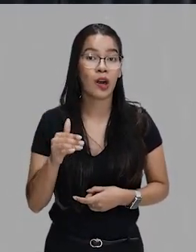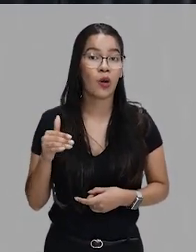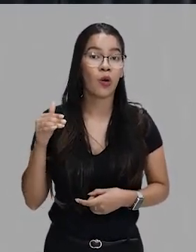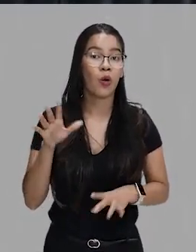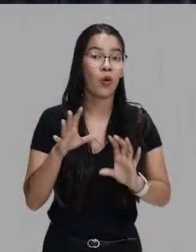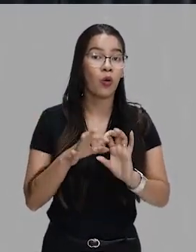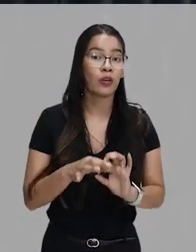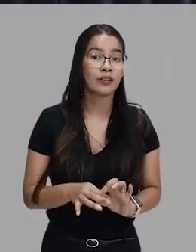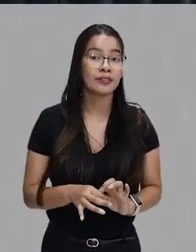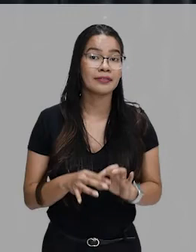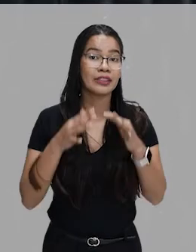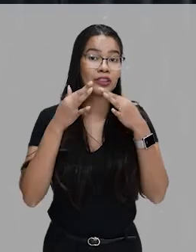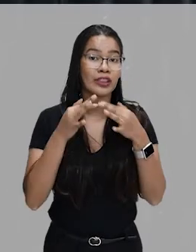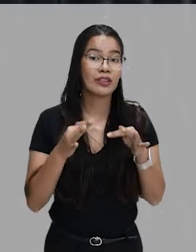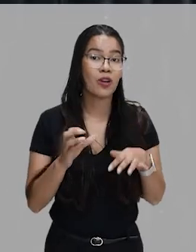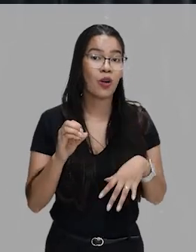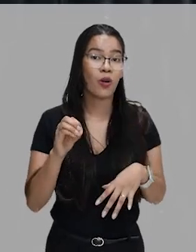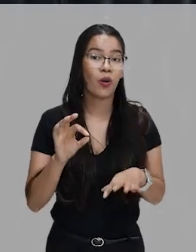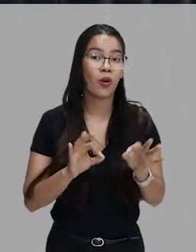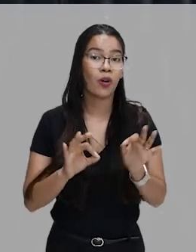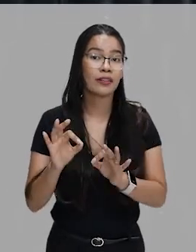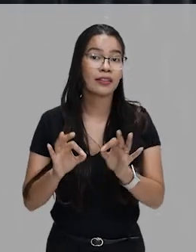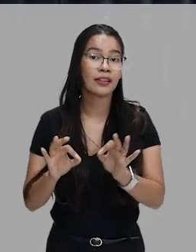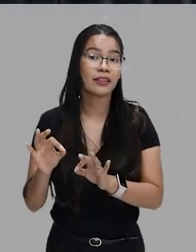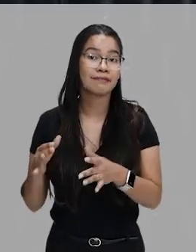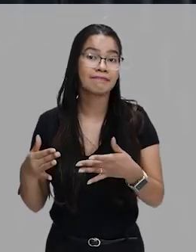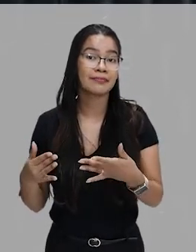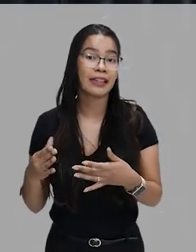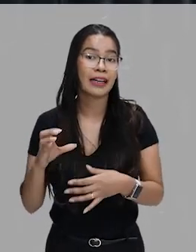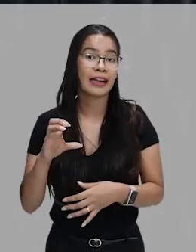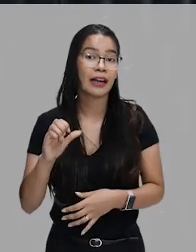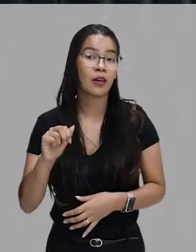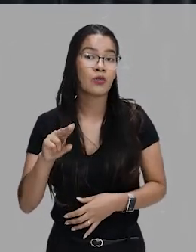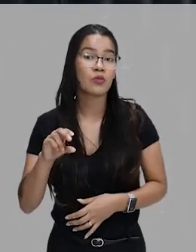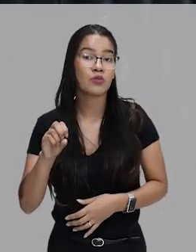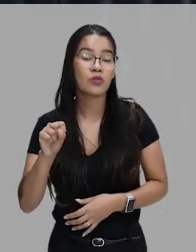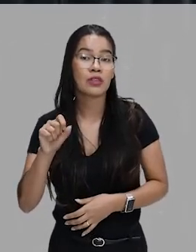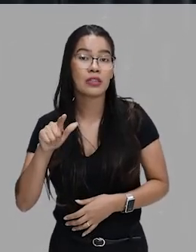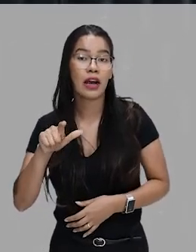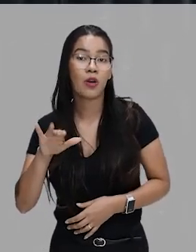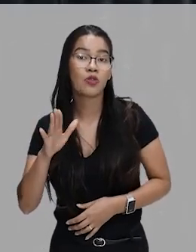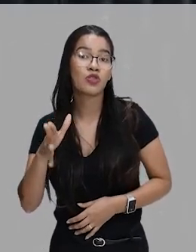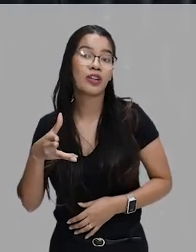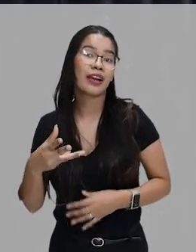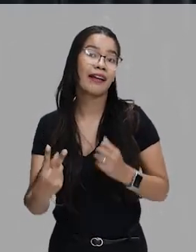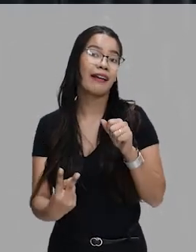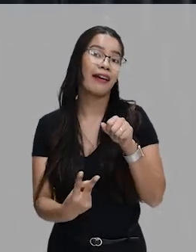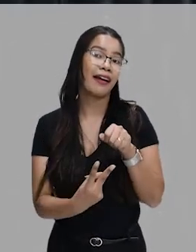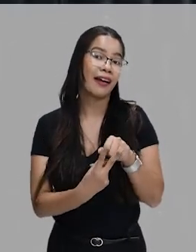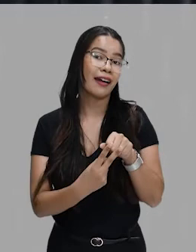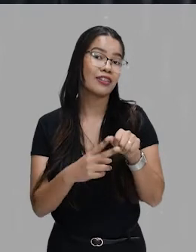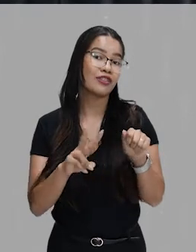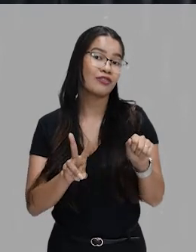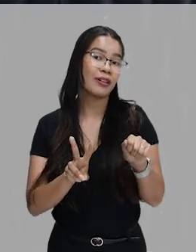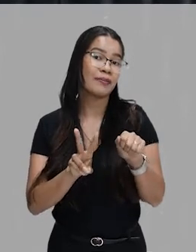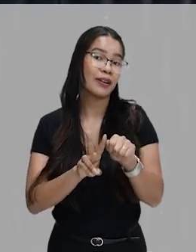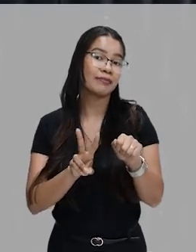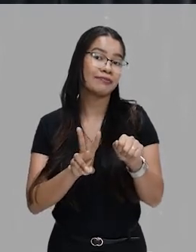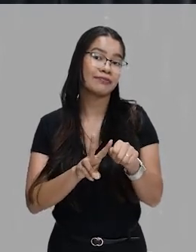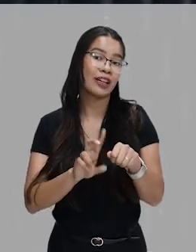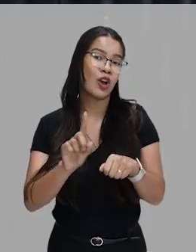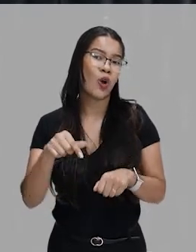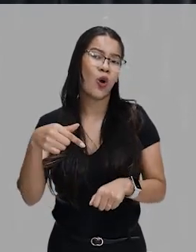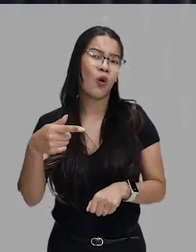de oração coordenada, tá? A causal é adverbial. É outro tipo de período, né?